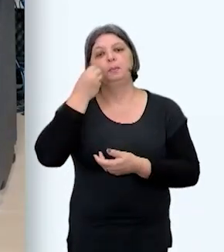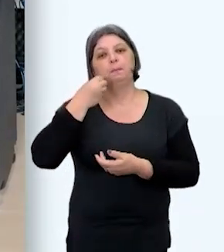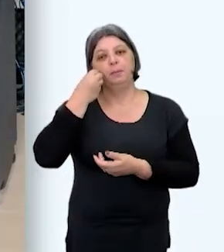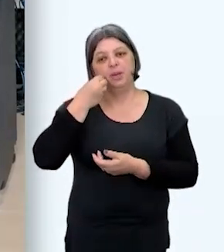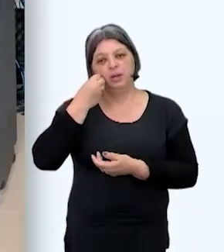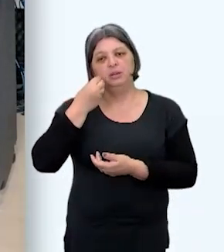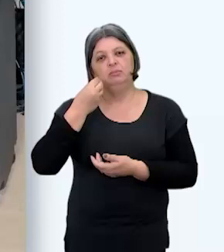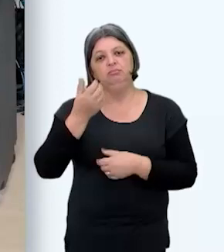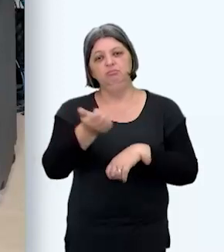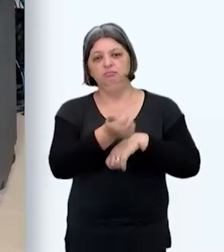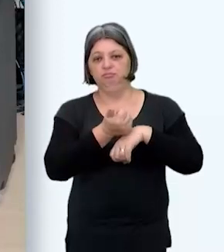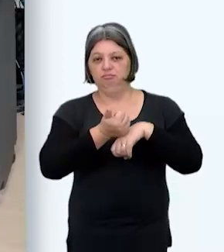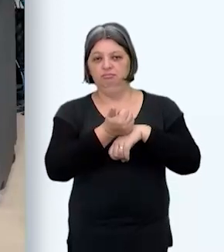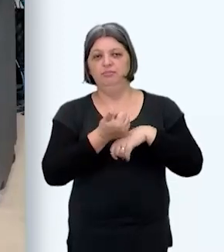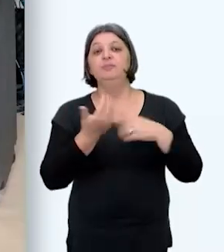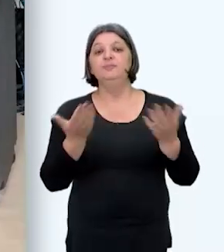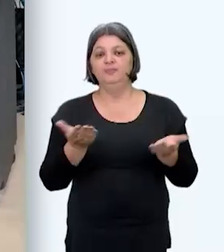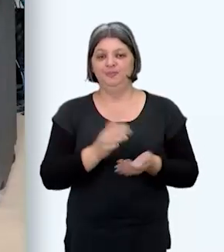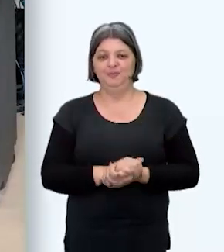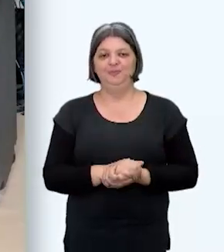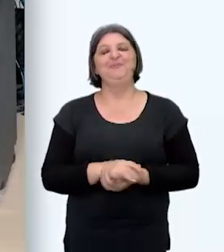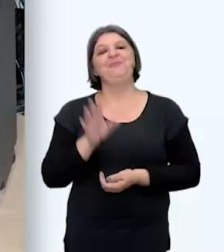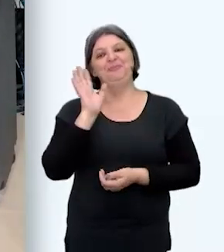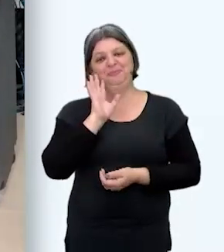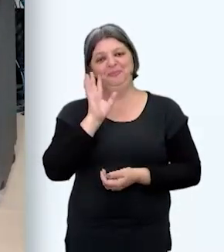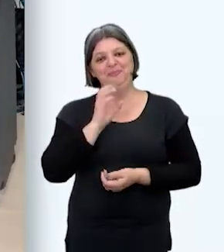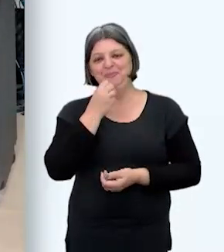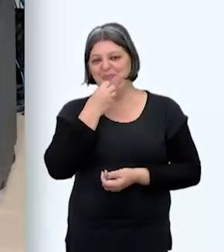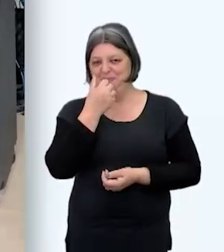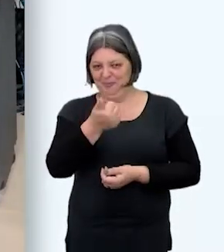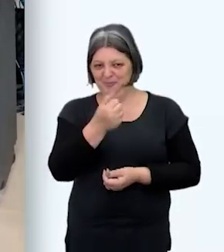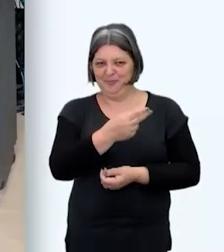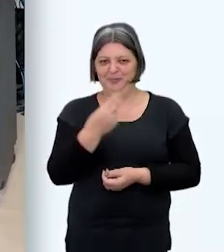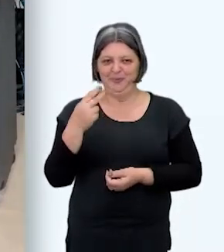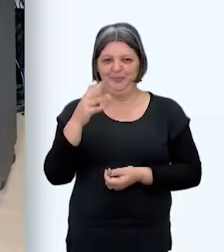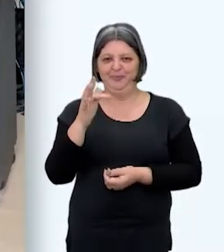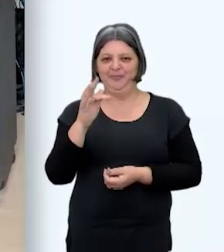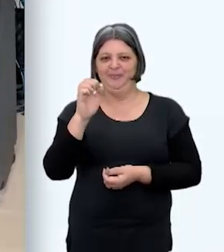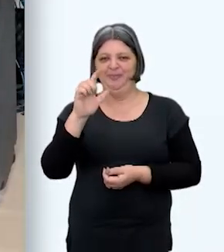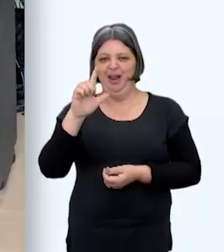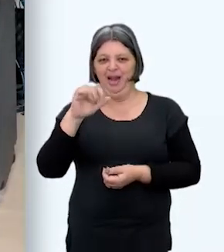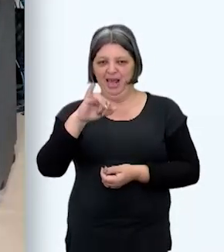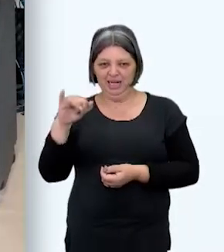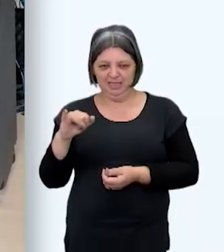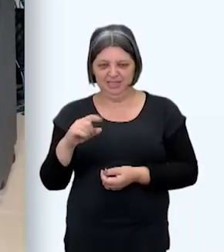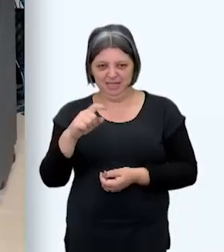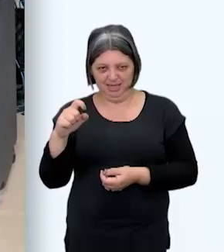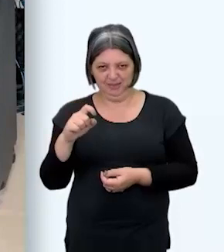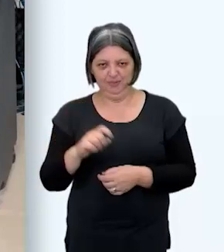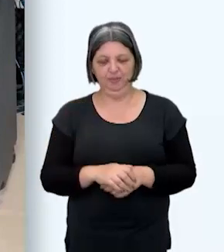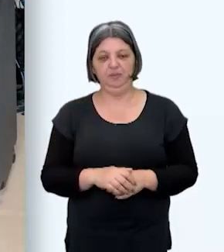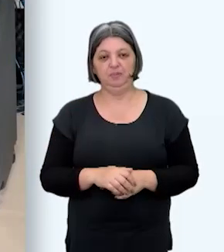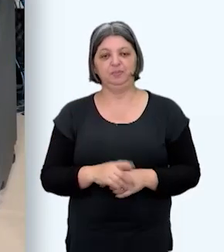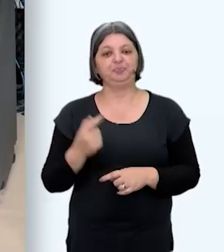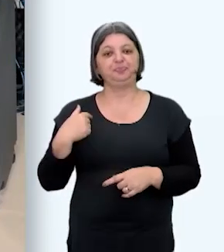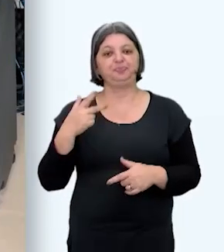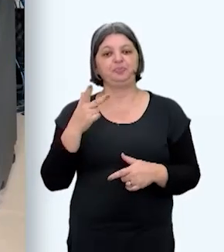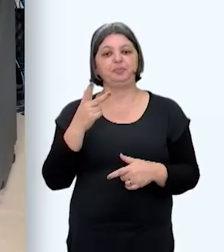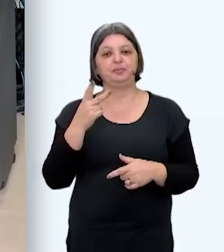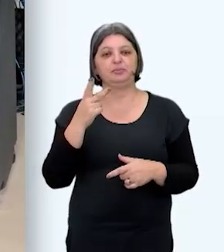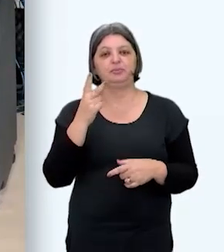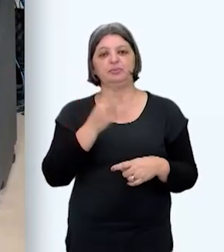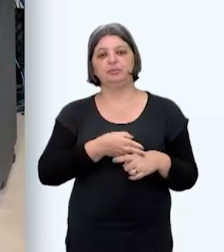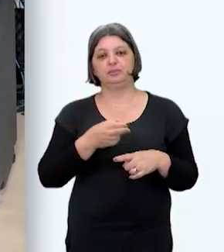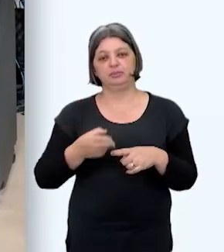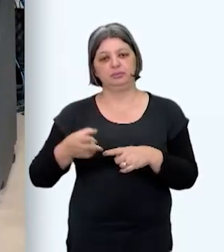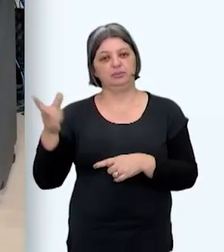da profissão dele. Vamos lá, Félix. Legal, vamos lá. Tudo bom? Meu nome é Félix De Pieri, eu sou produtor de